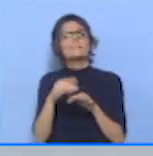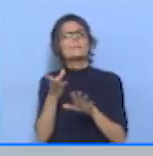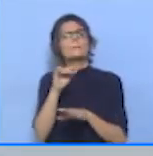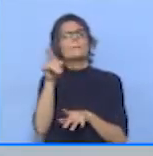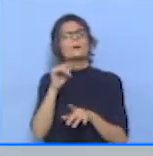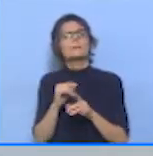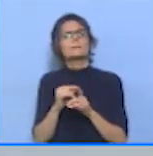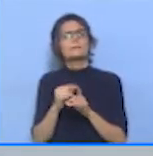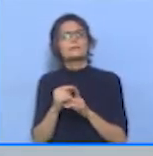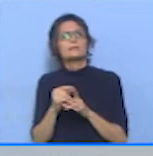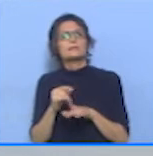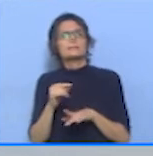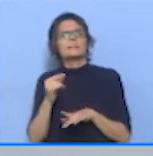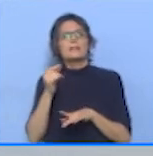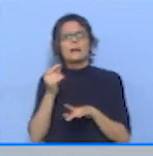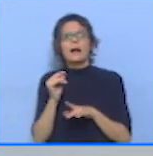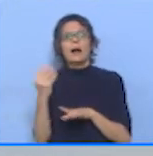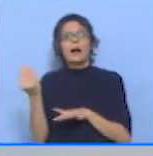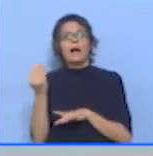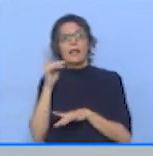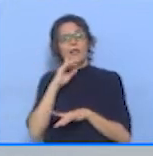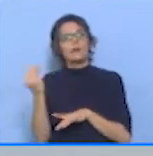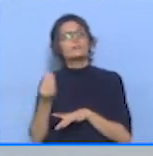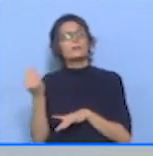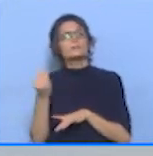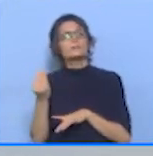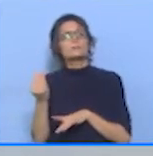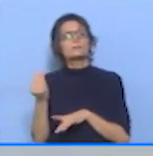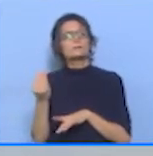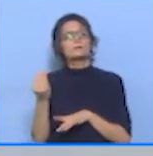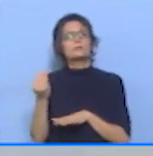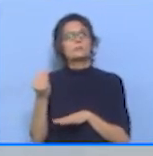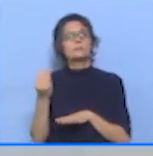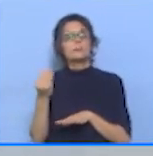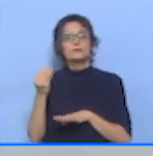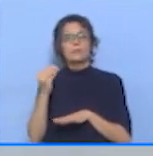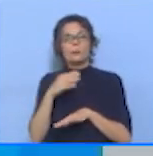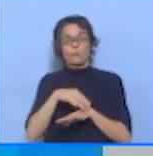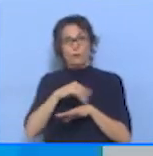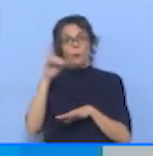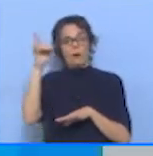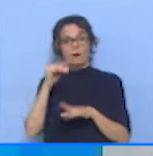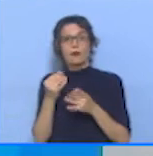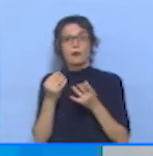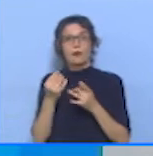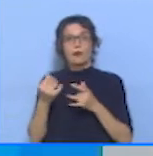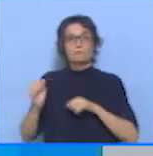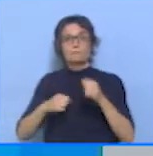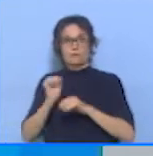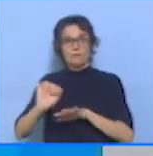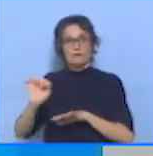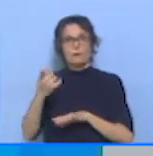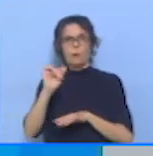Greta Thunberg e a mobilização que tem conseguido? Bem, eu diria que eles certamente